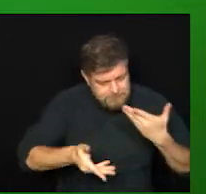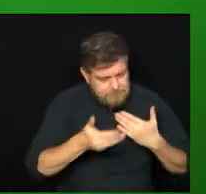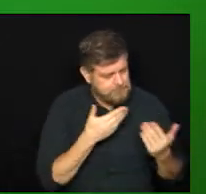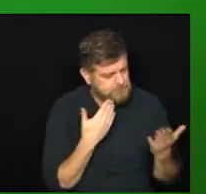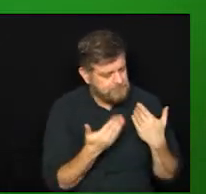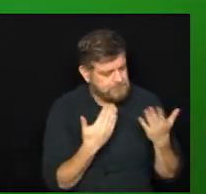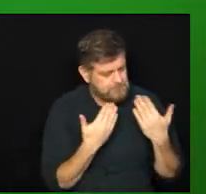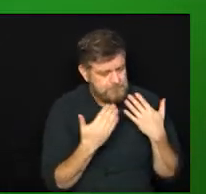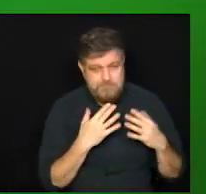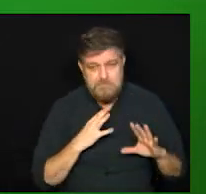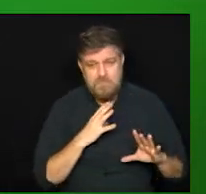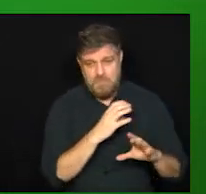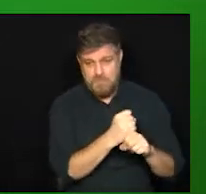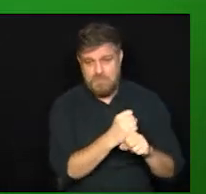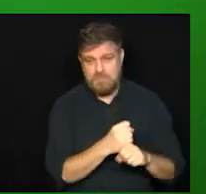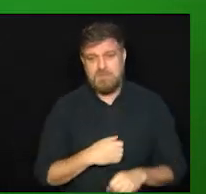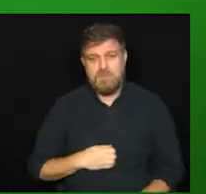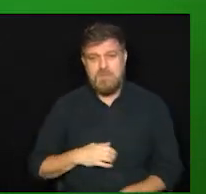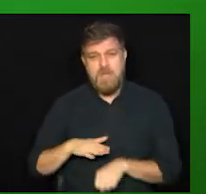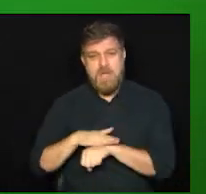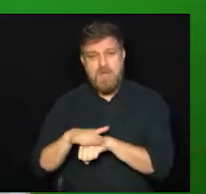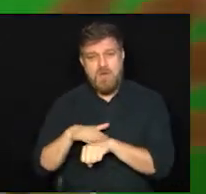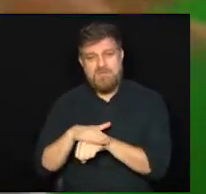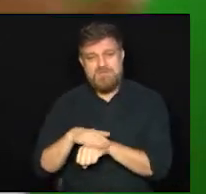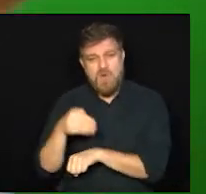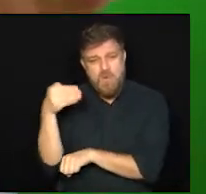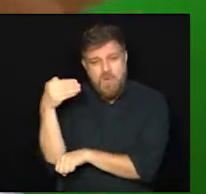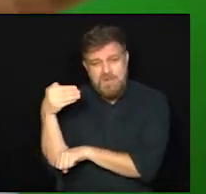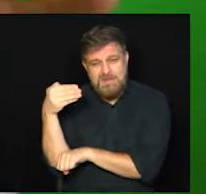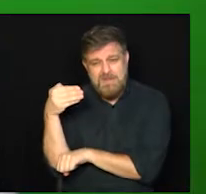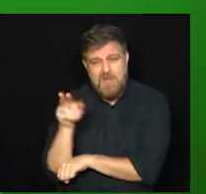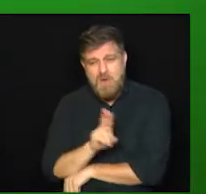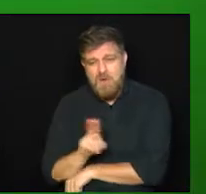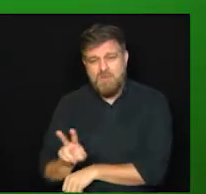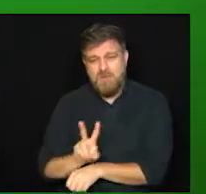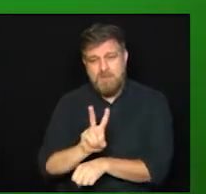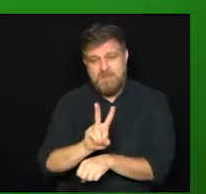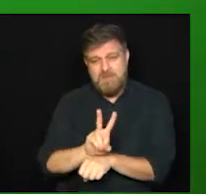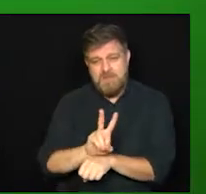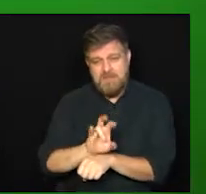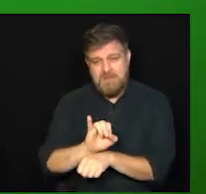eu conversei com o hotel Vilas Boas, um hotel ali que está ali na região